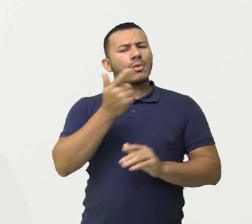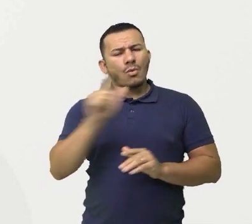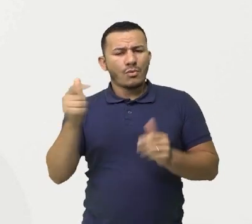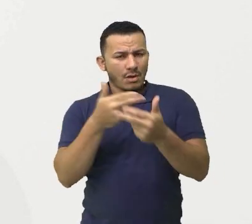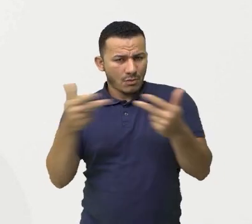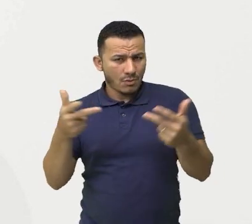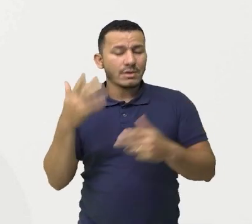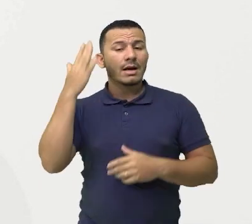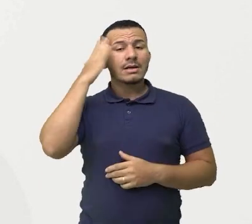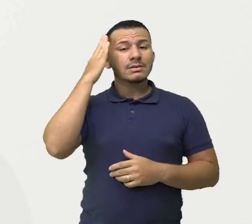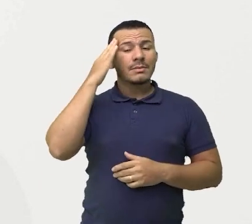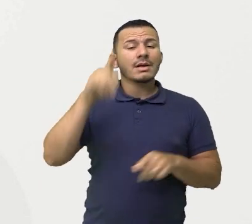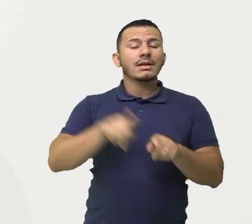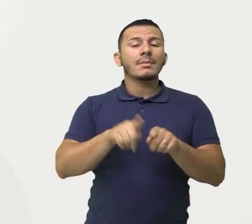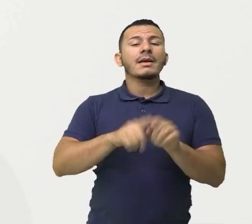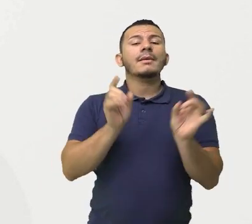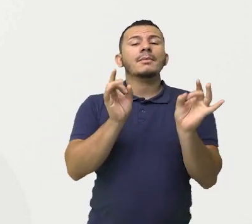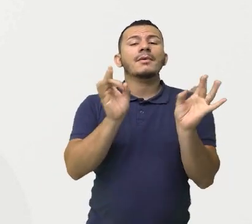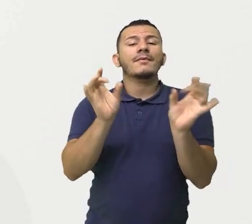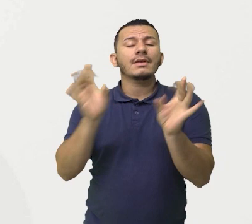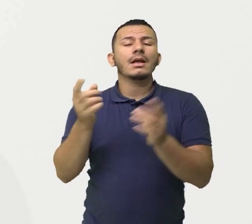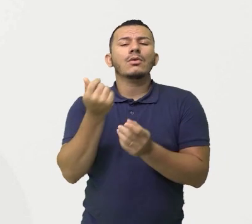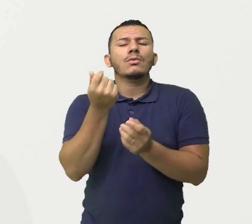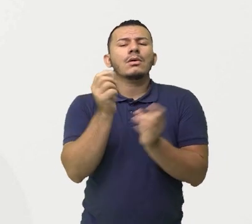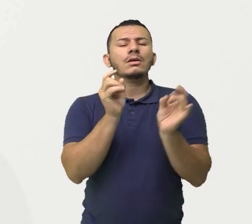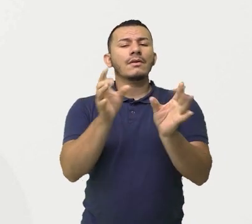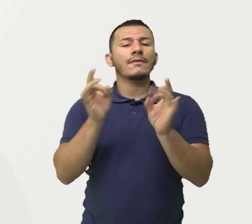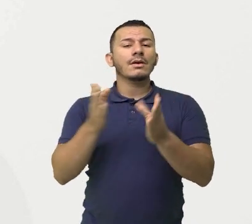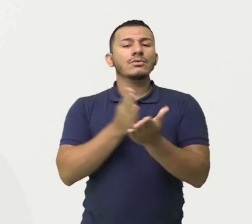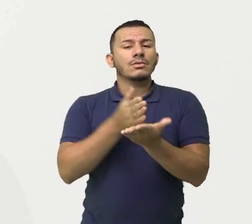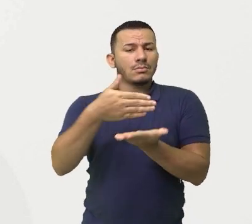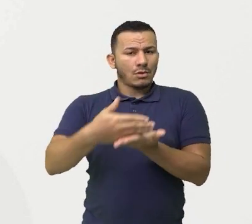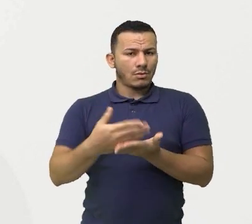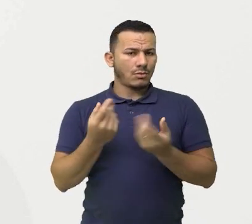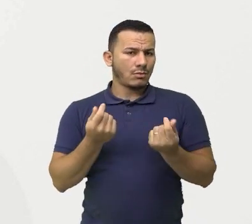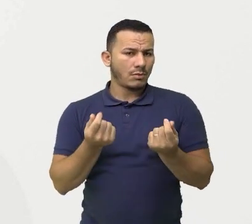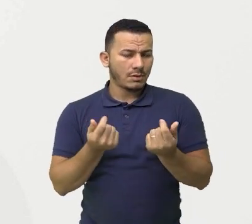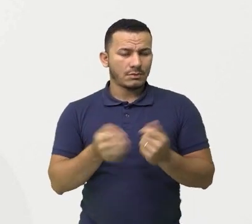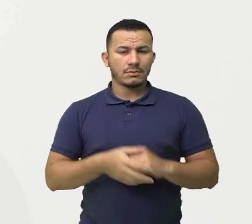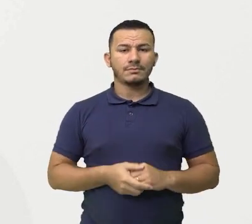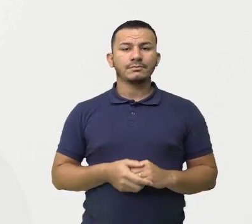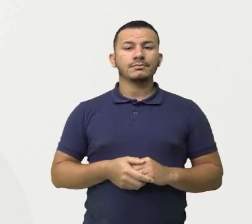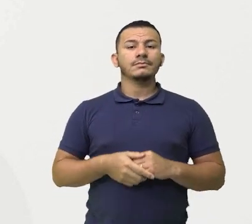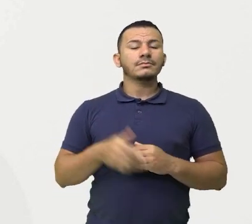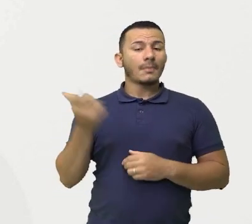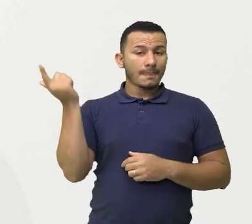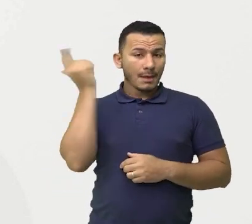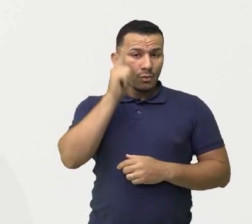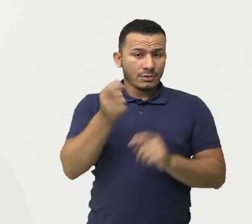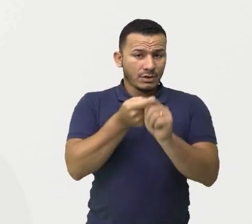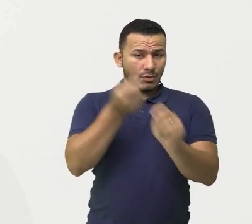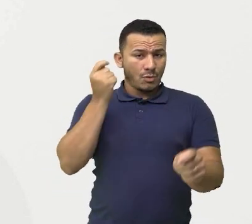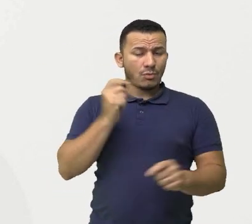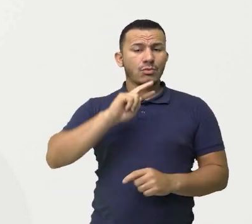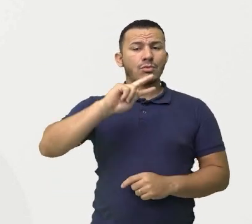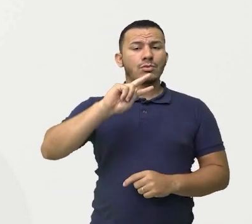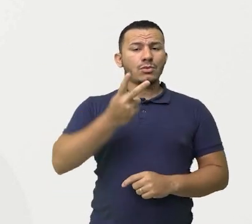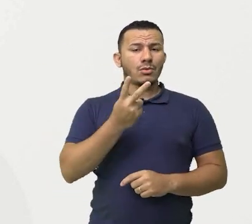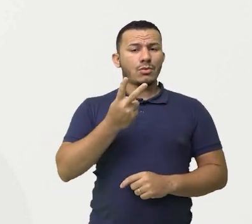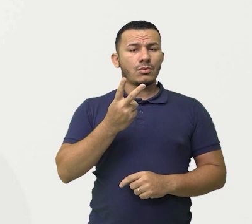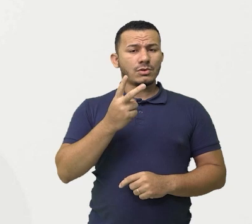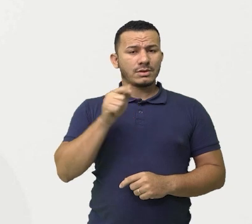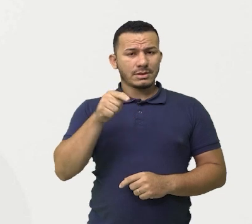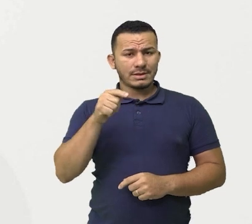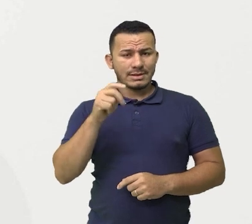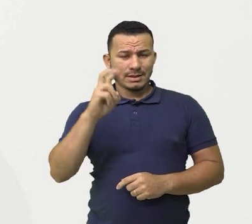que ele determine o preço de venda. O preço de venda, aluno, olha só. Se ele obteve um lucro de 2,50